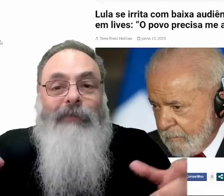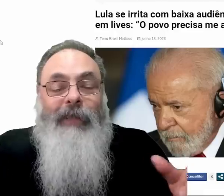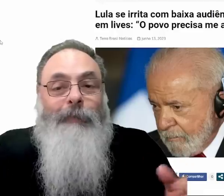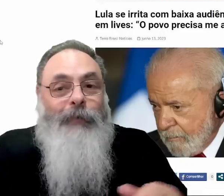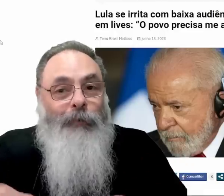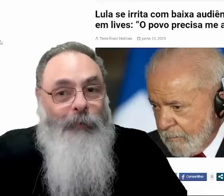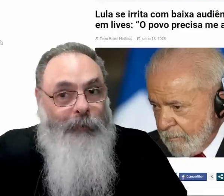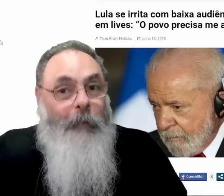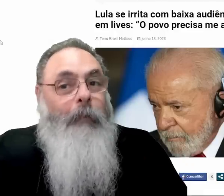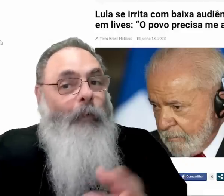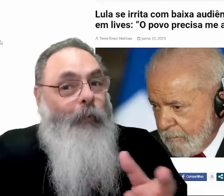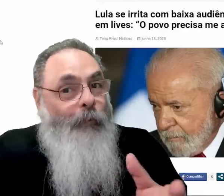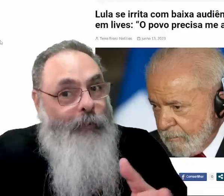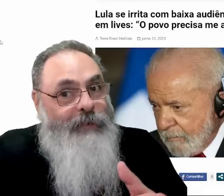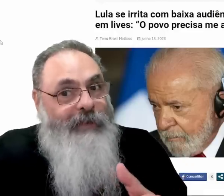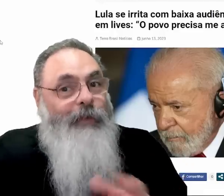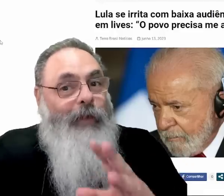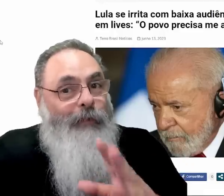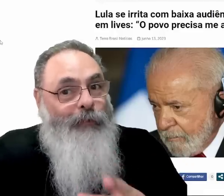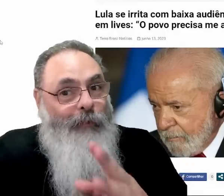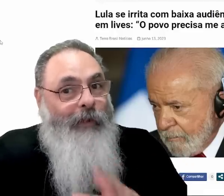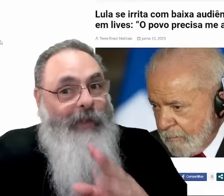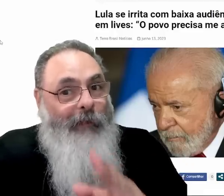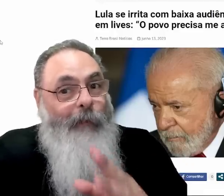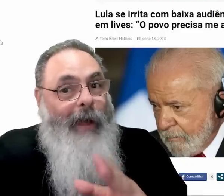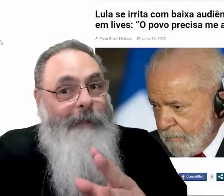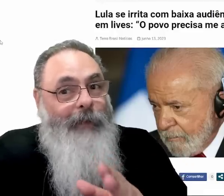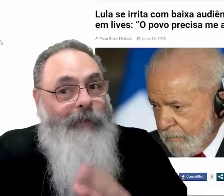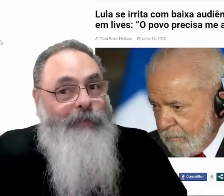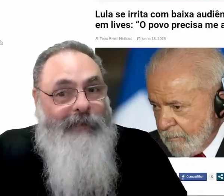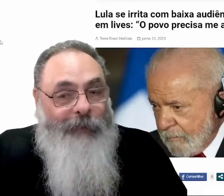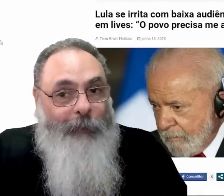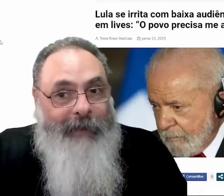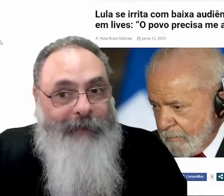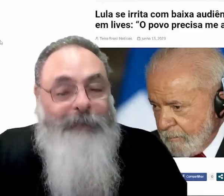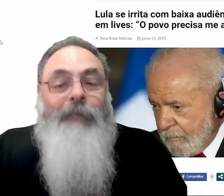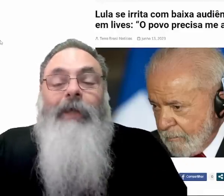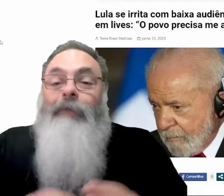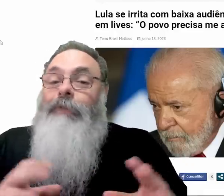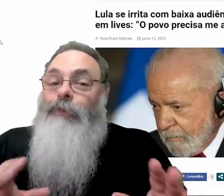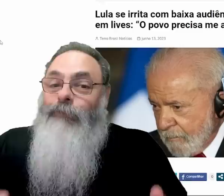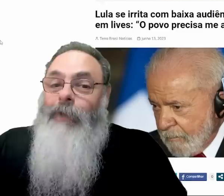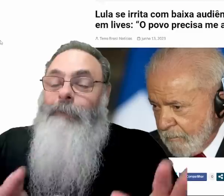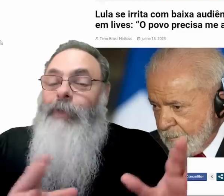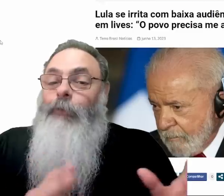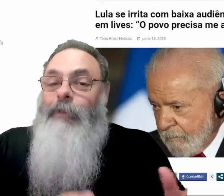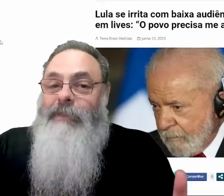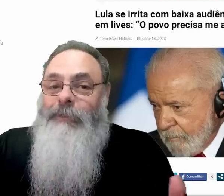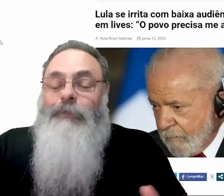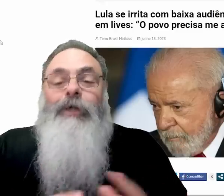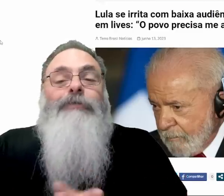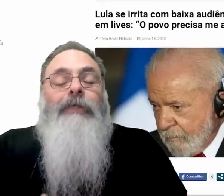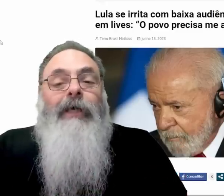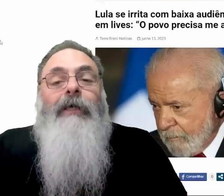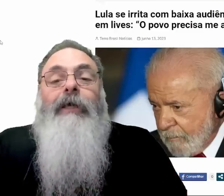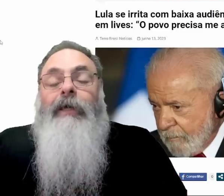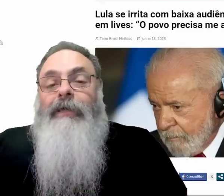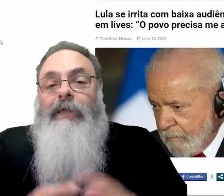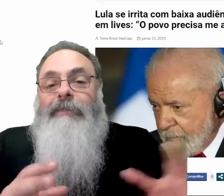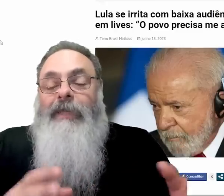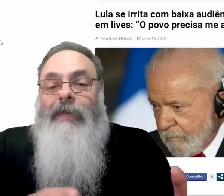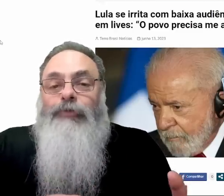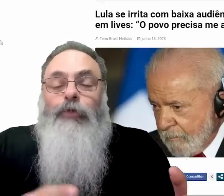mandar a Live dele para todo mundo pouco Olha que olha o caminho que isso tá tomando isso que eu falo é perigoso esse troço né